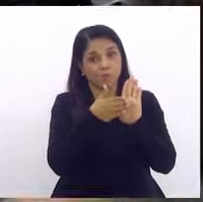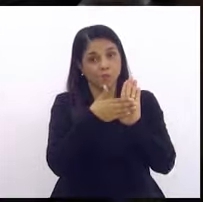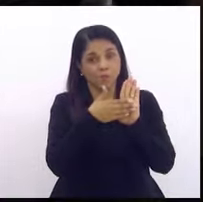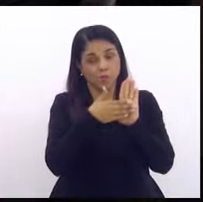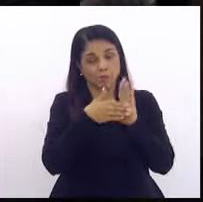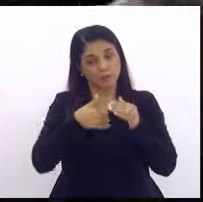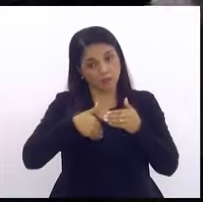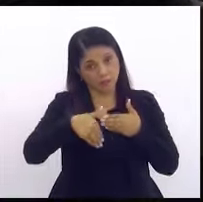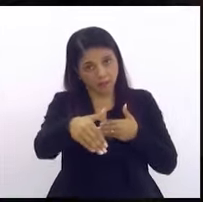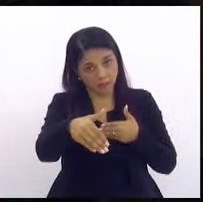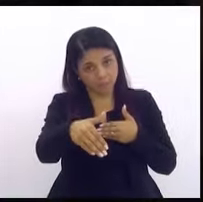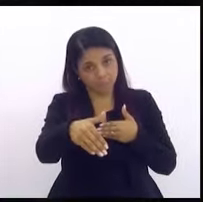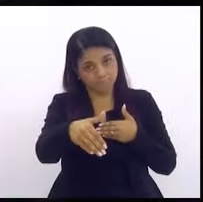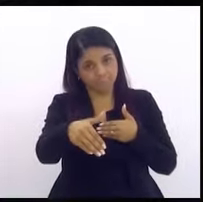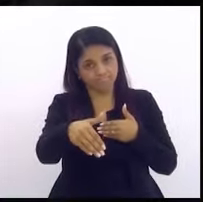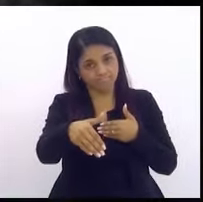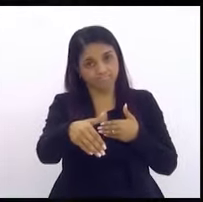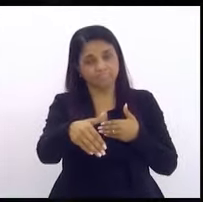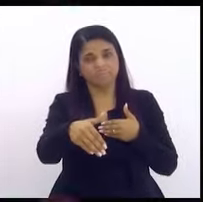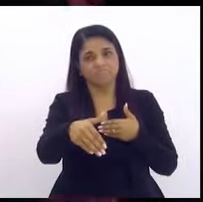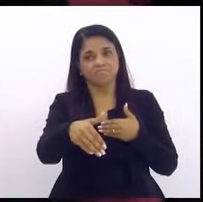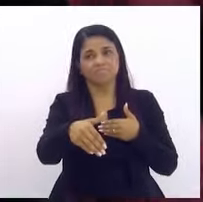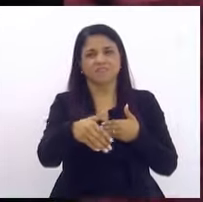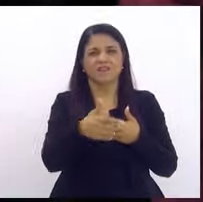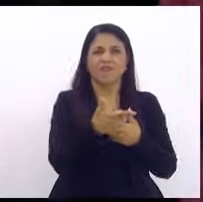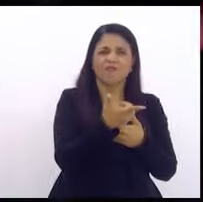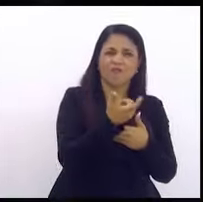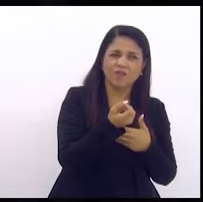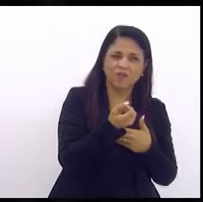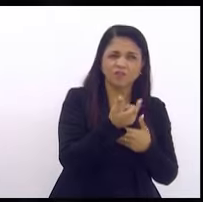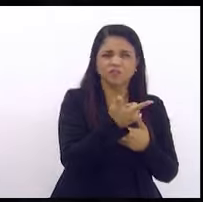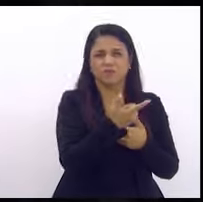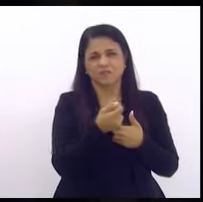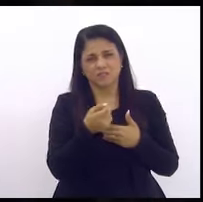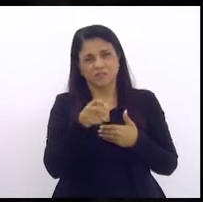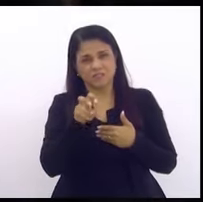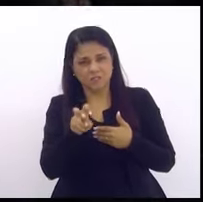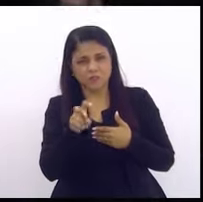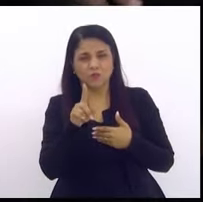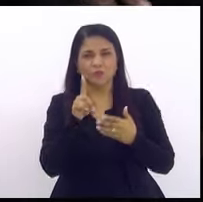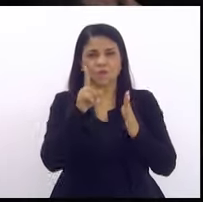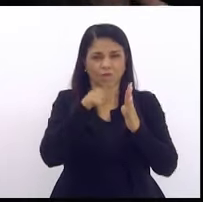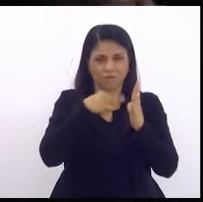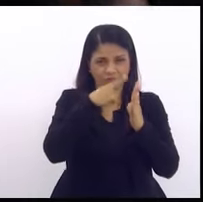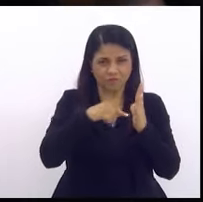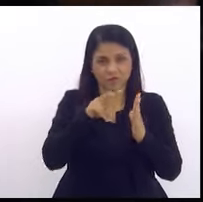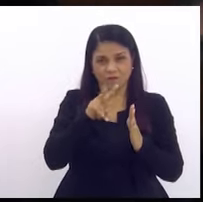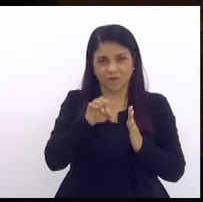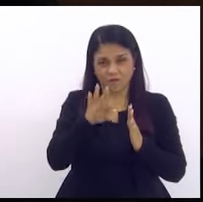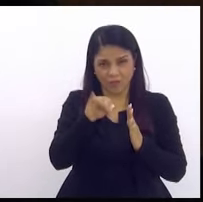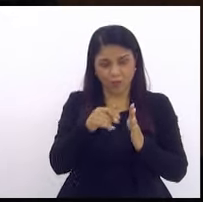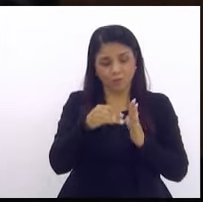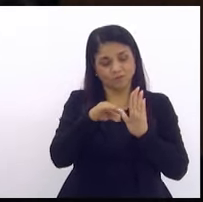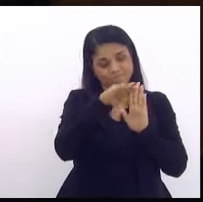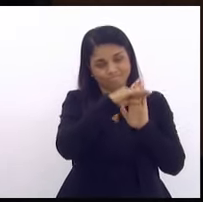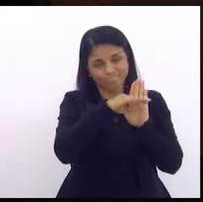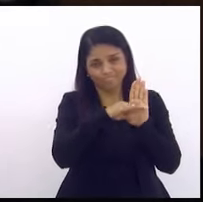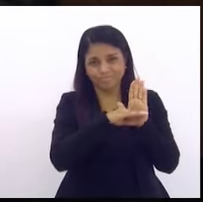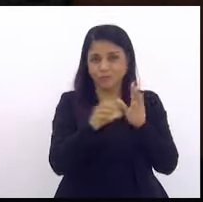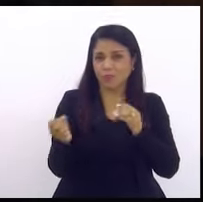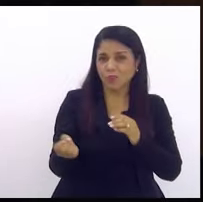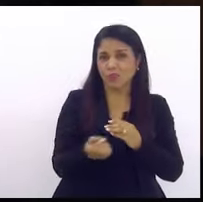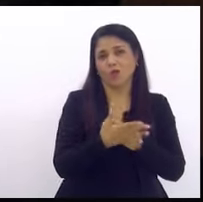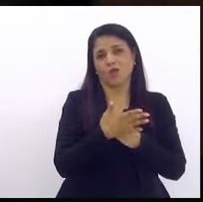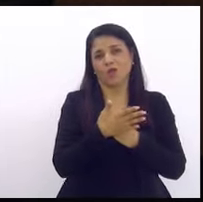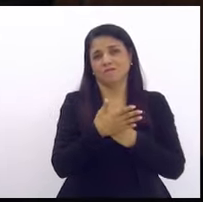daqui para frente, quando tivesse de 20 a 25 vetos, criasse uma pauta, porque senão